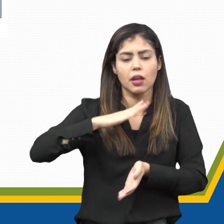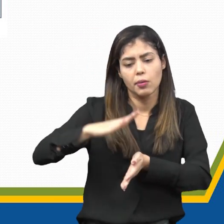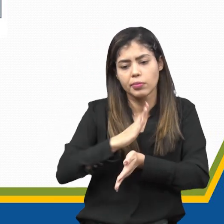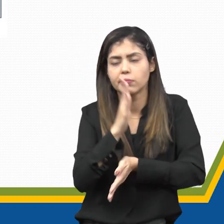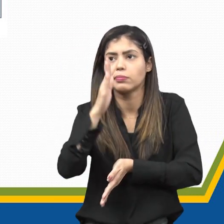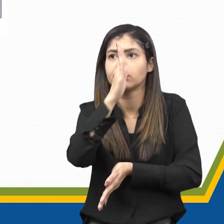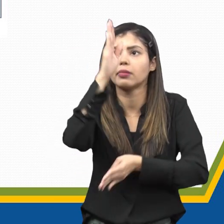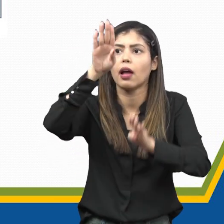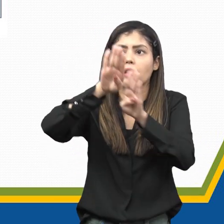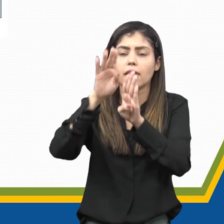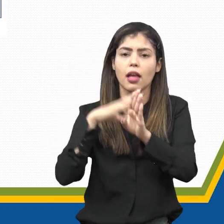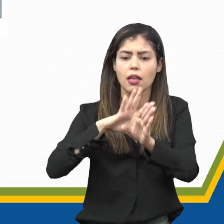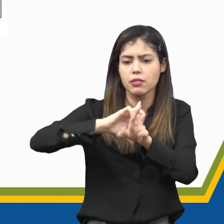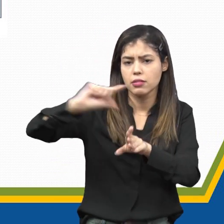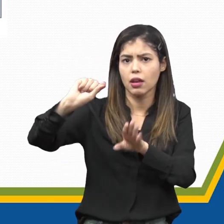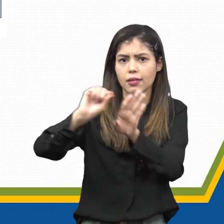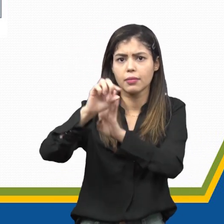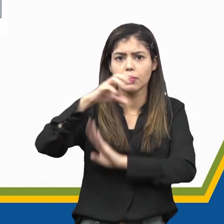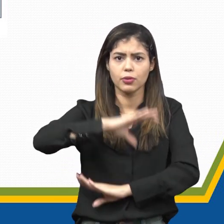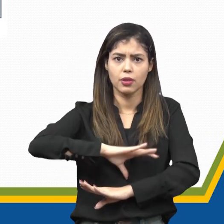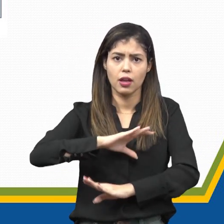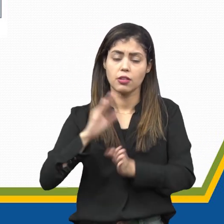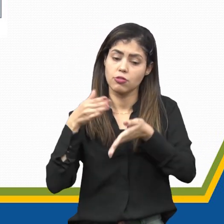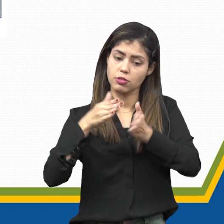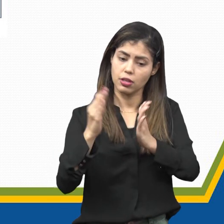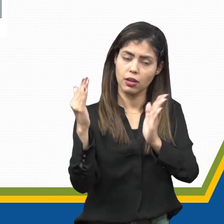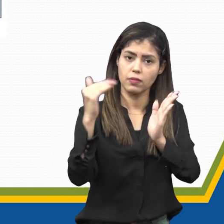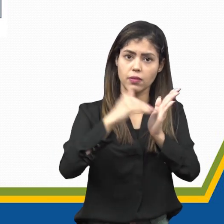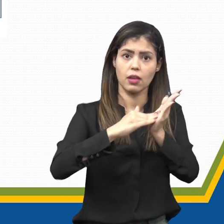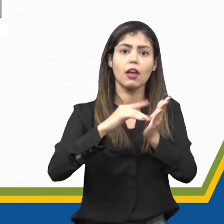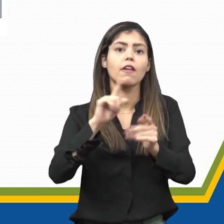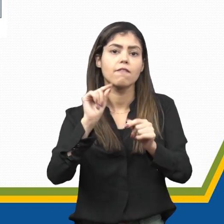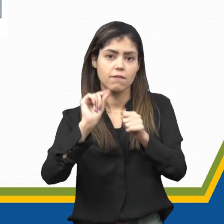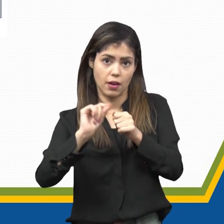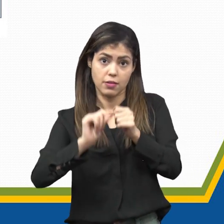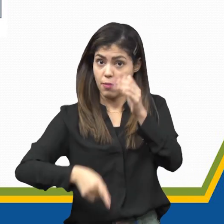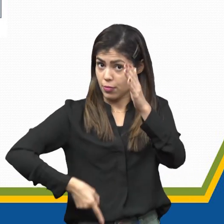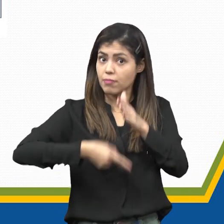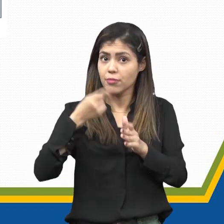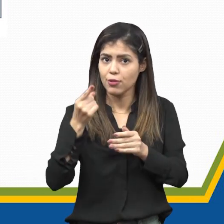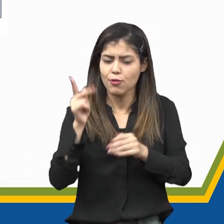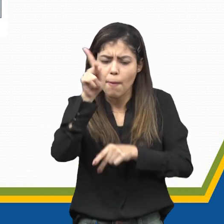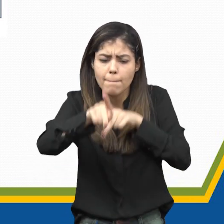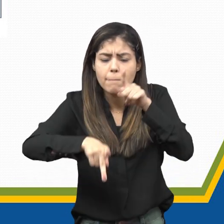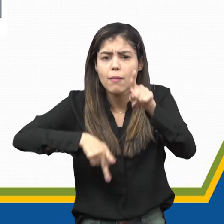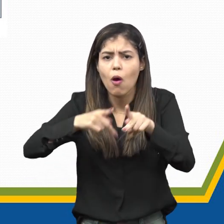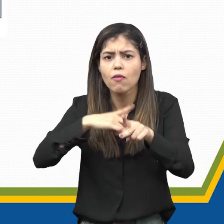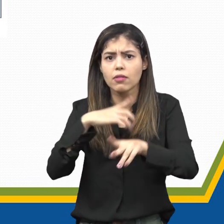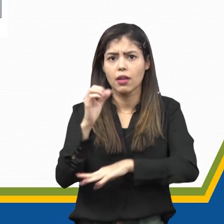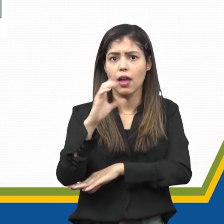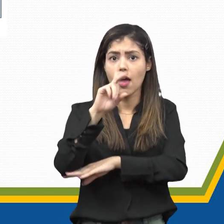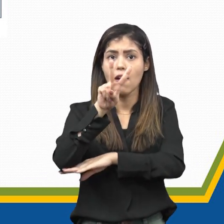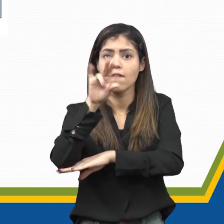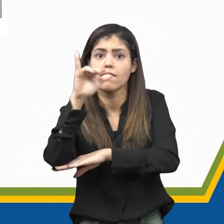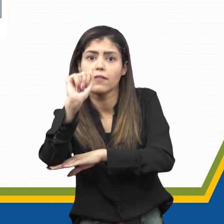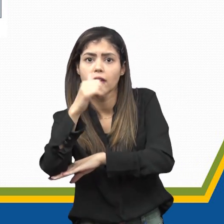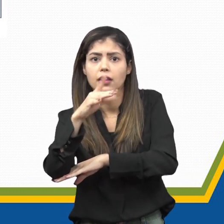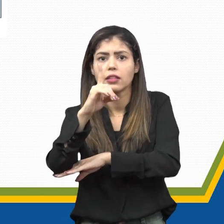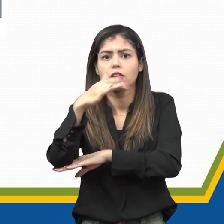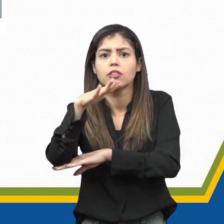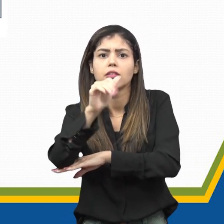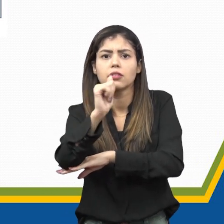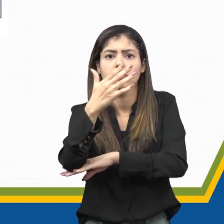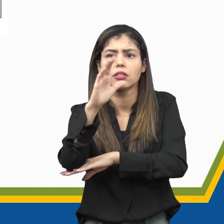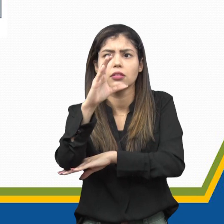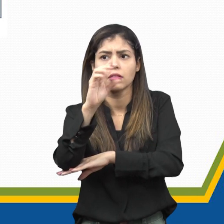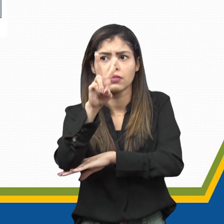que sai de Portugal, chega e forma o primeiro povoamento, que é a Vila de São Vicente, né? Que aí